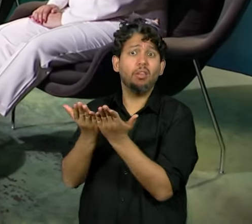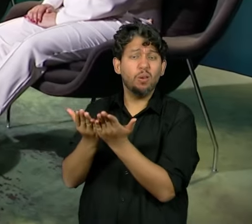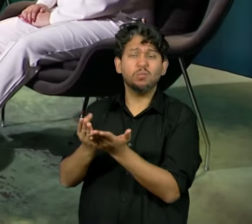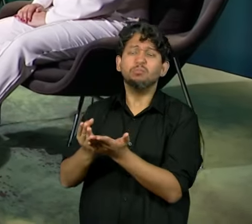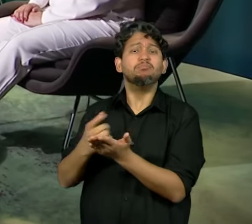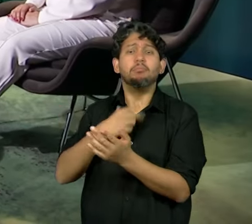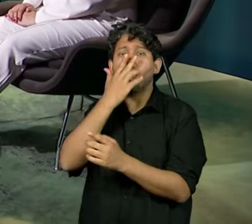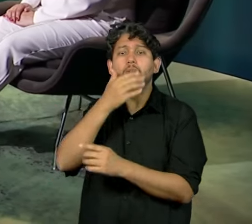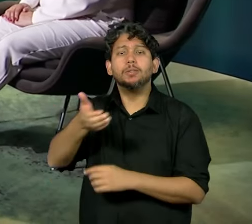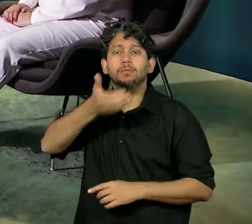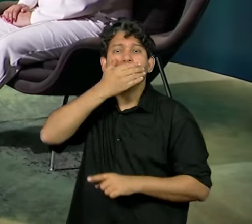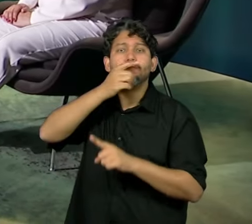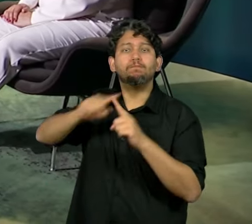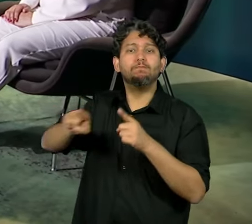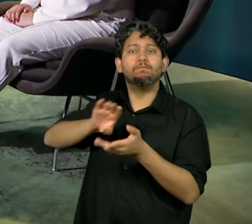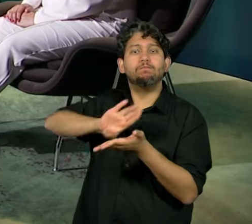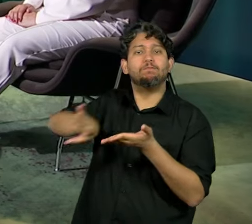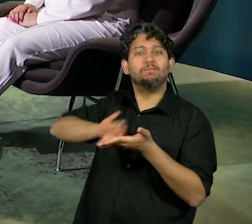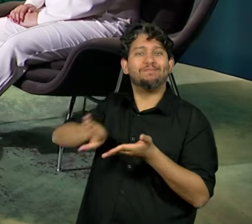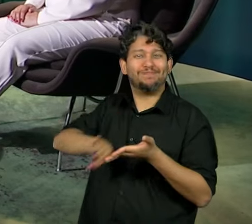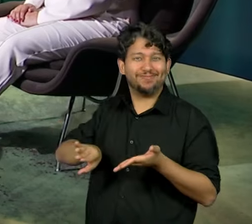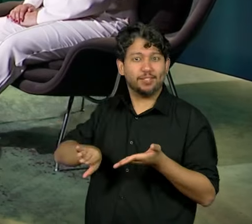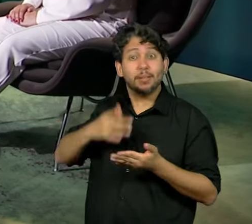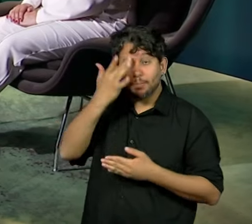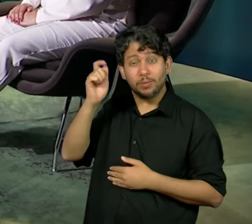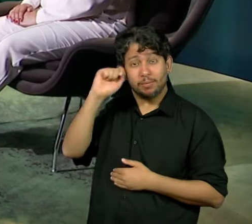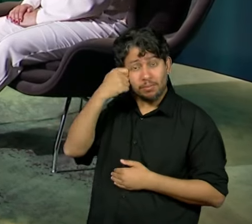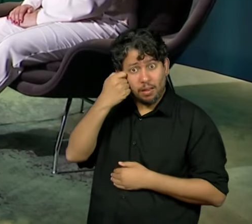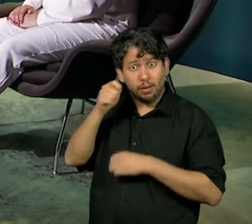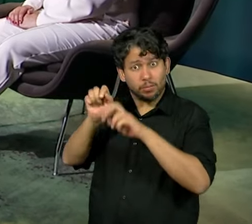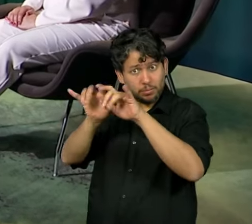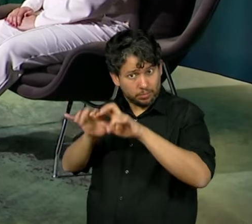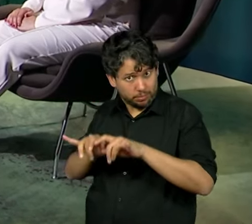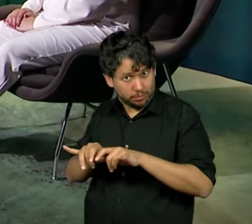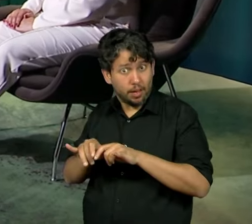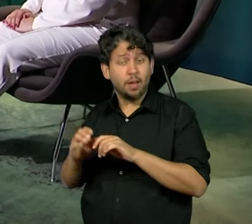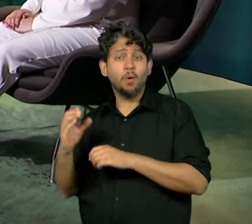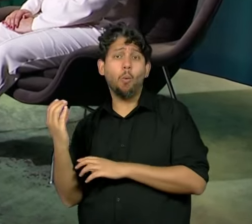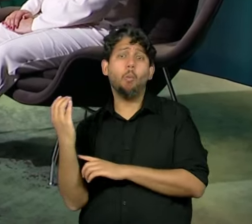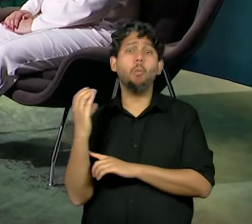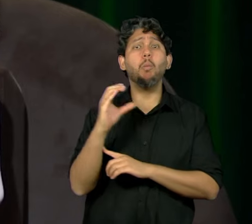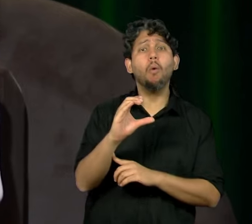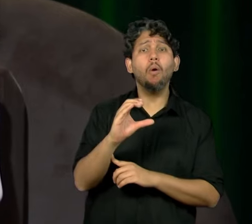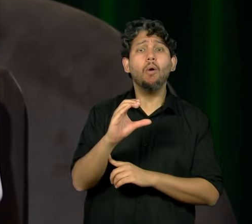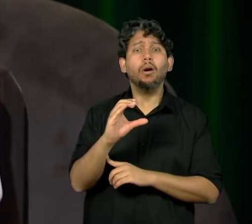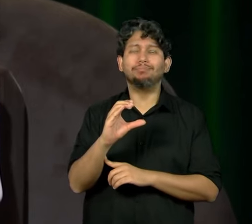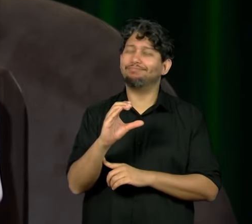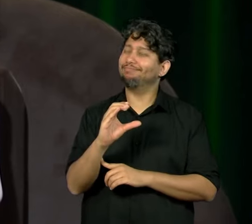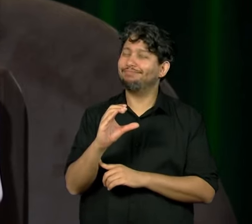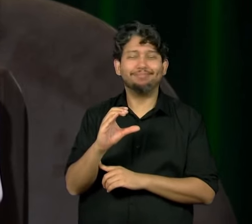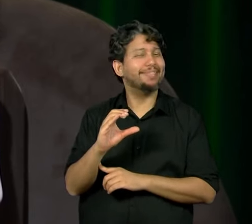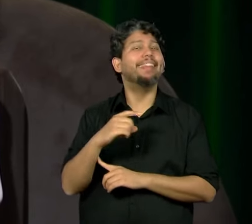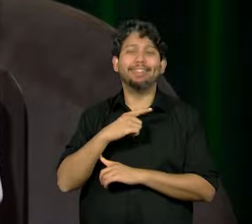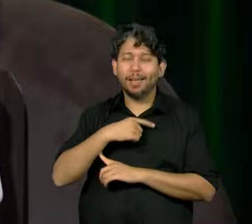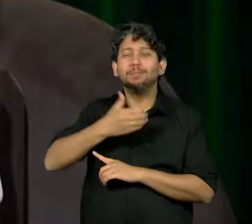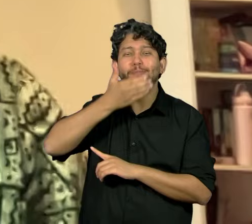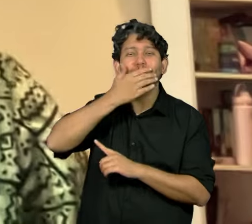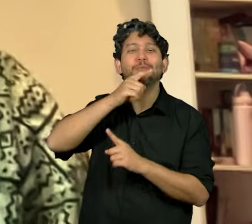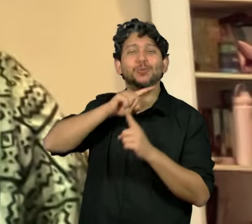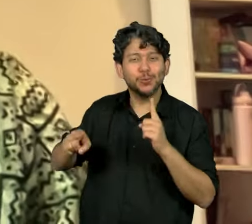que escritores negros e escritoras negras sofrem no Brasil é de uma outra natureza que não é tão direta quanto essa que o